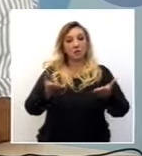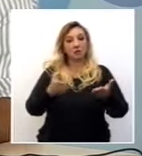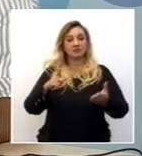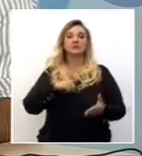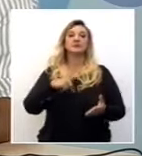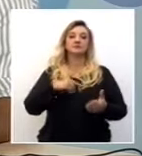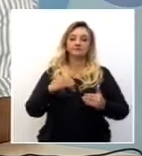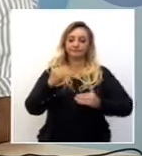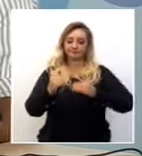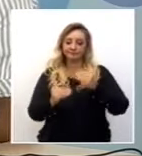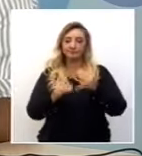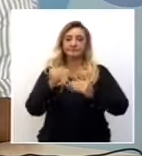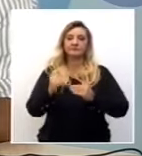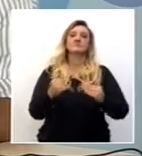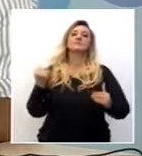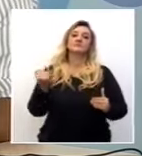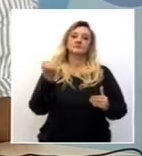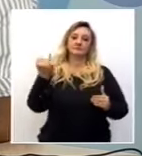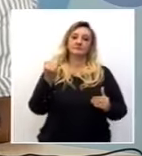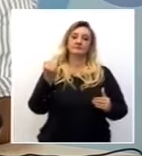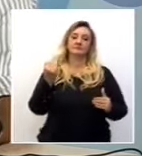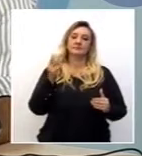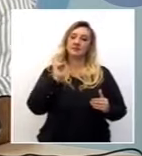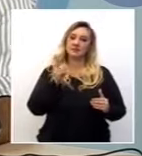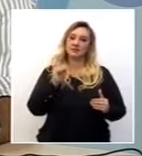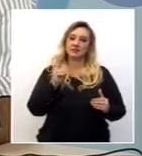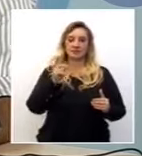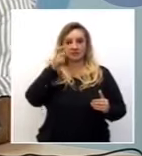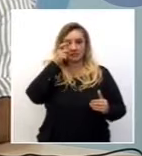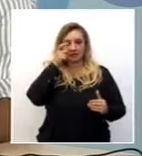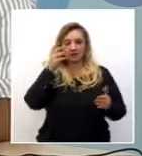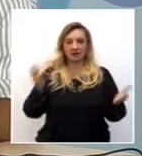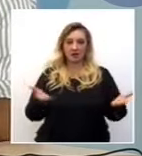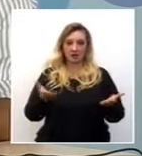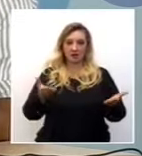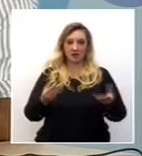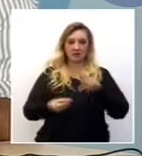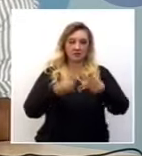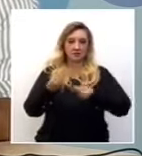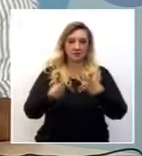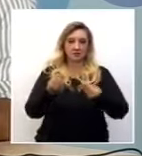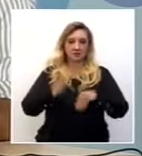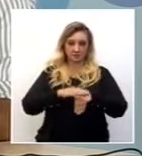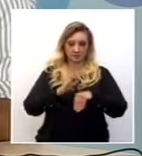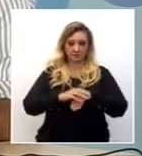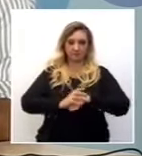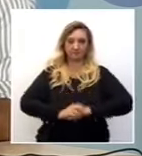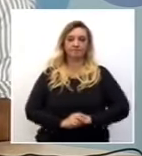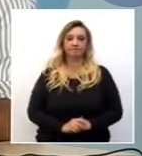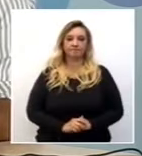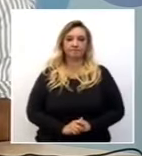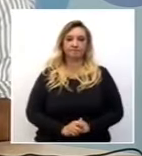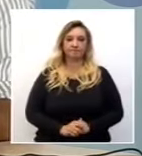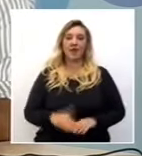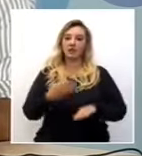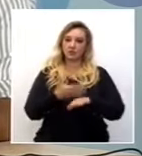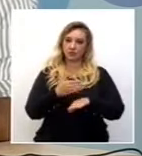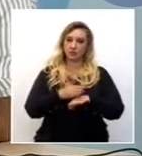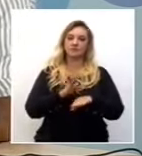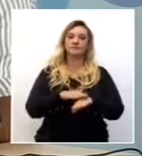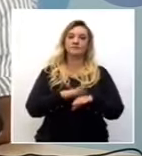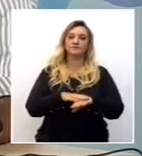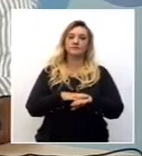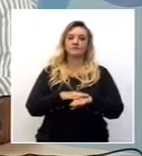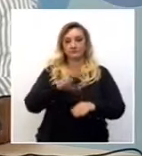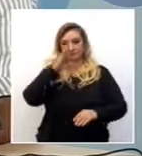tempos em tempos, então é importante que vocês sempre atualizem para saber como é que vai funcionar Sim. essas atividades